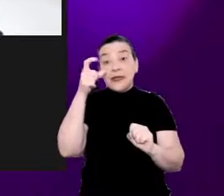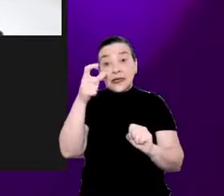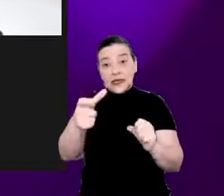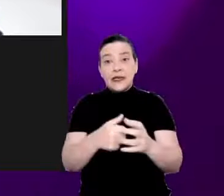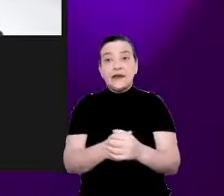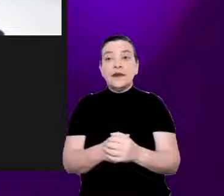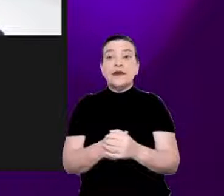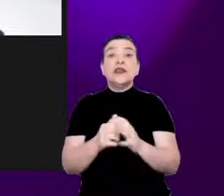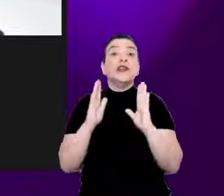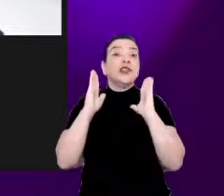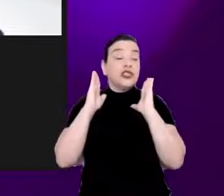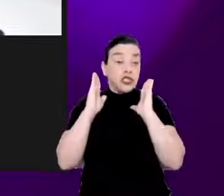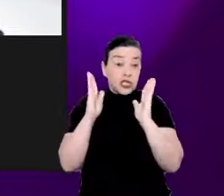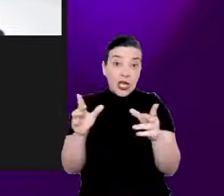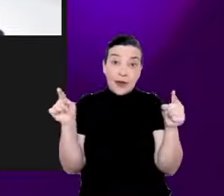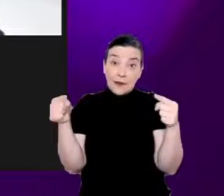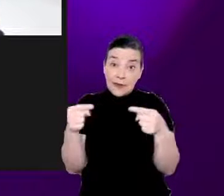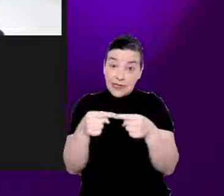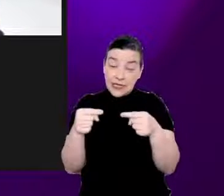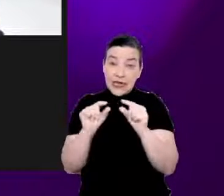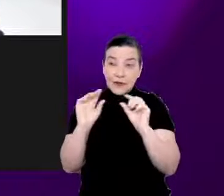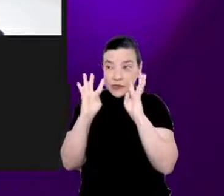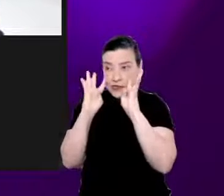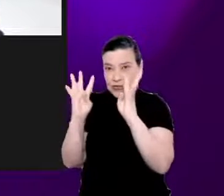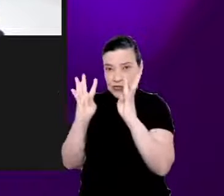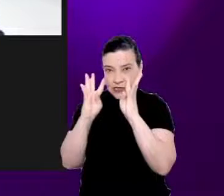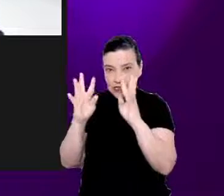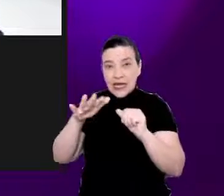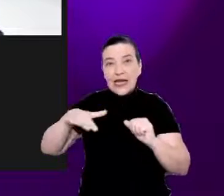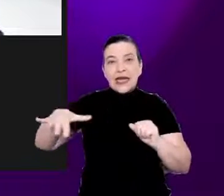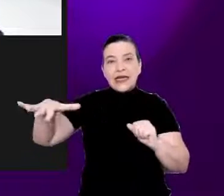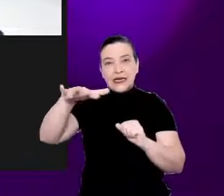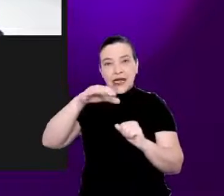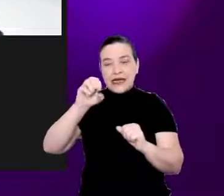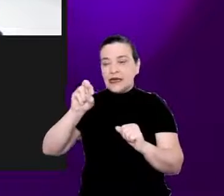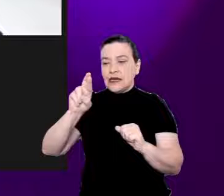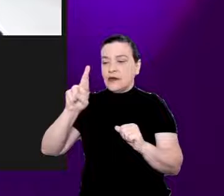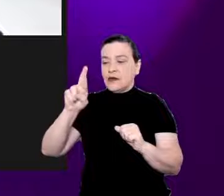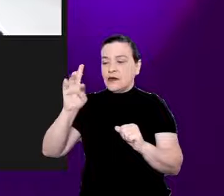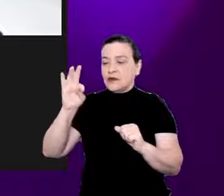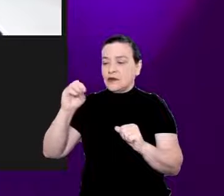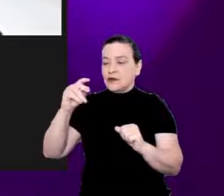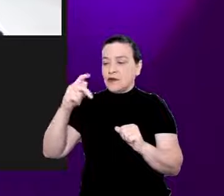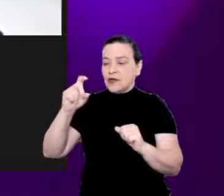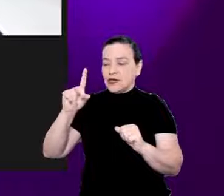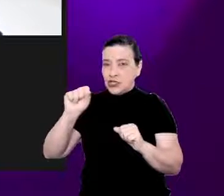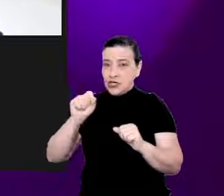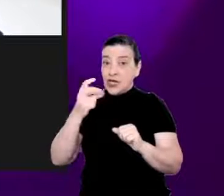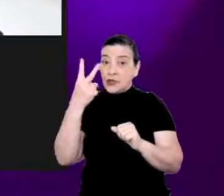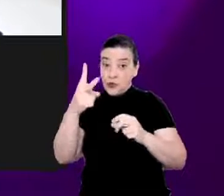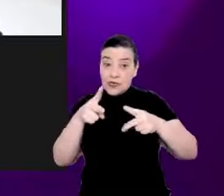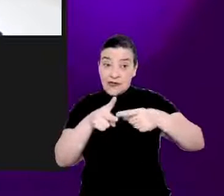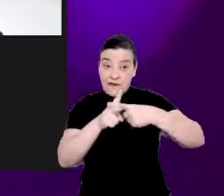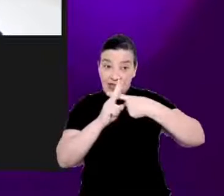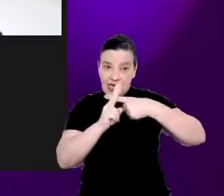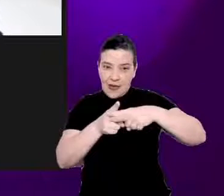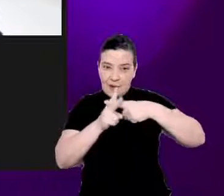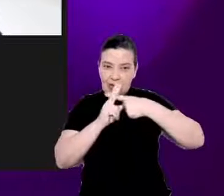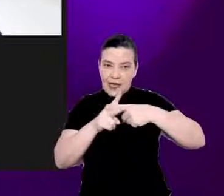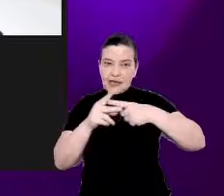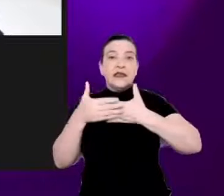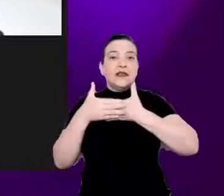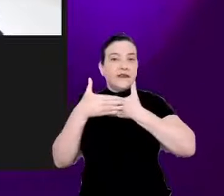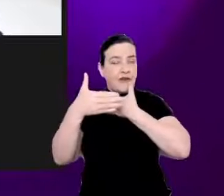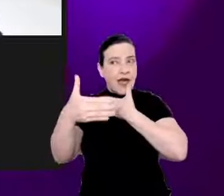já aplicamos, né, numa linha de cuidado de ortopedia, PRANS e PRONS, e aí a gente vai ter mais tarde o resultado